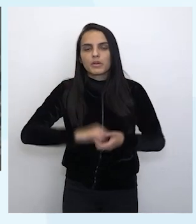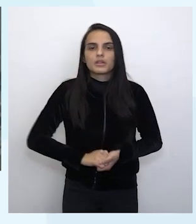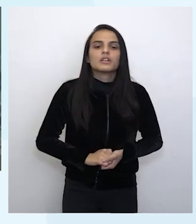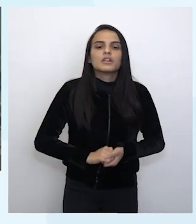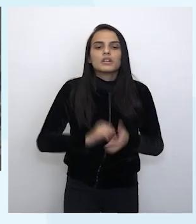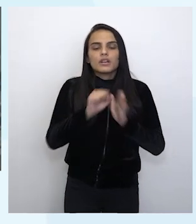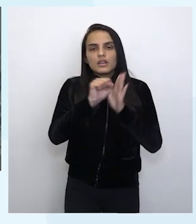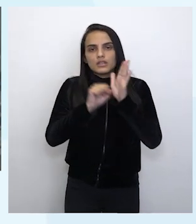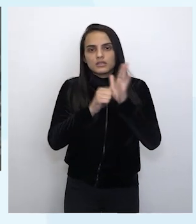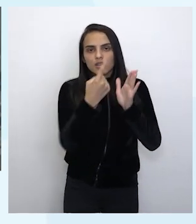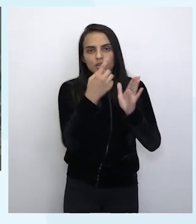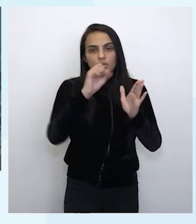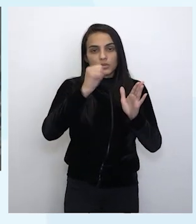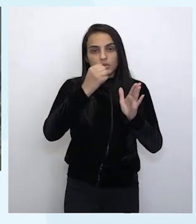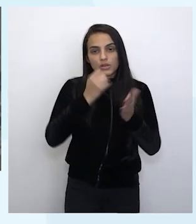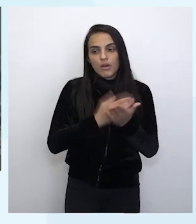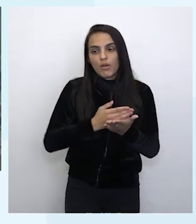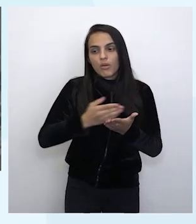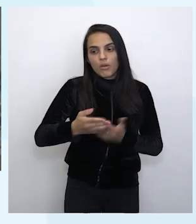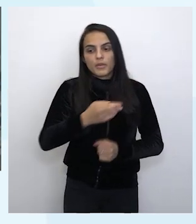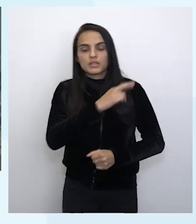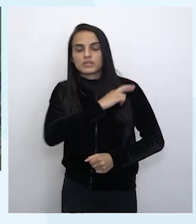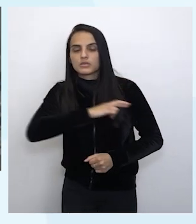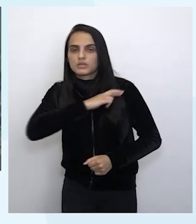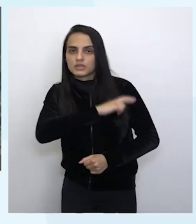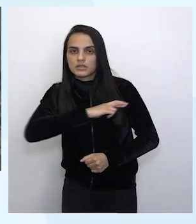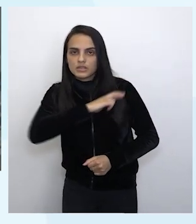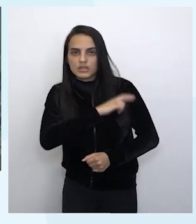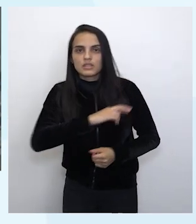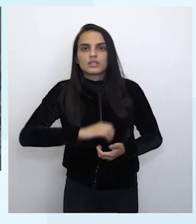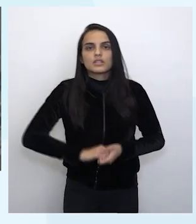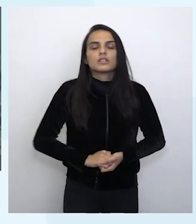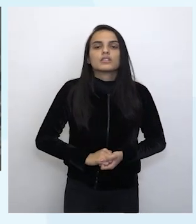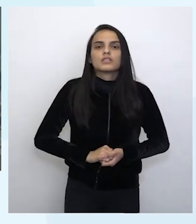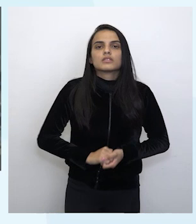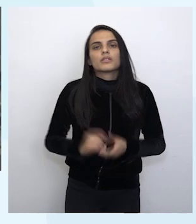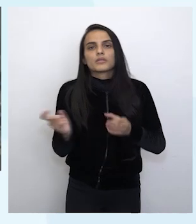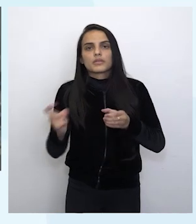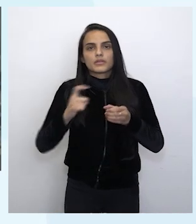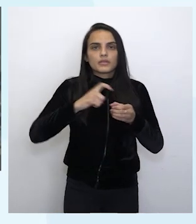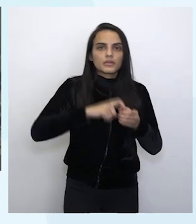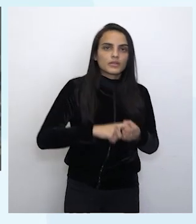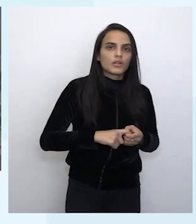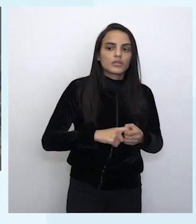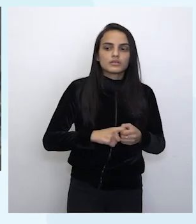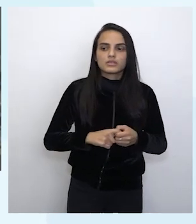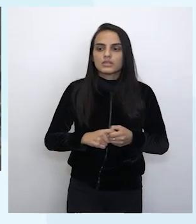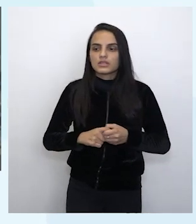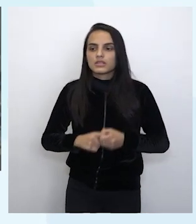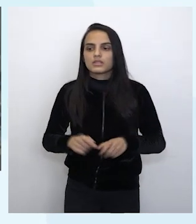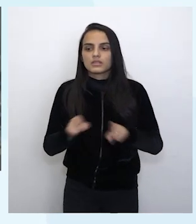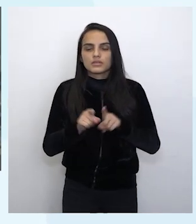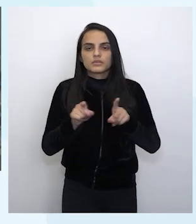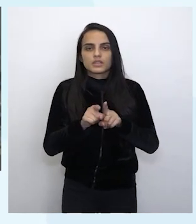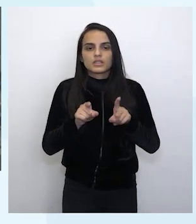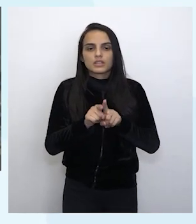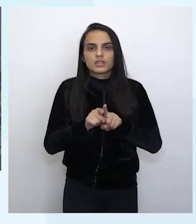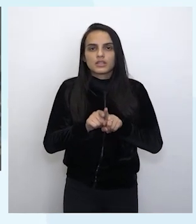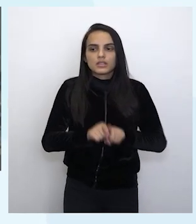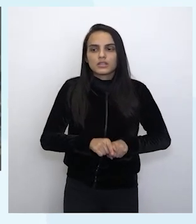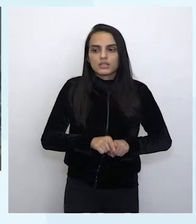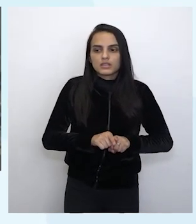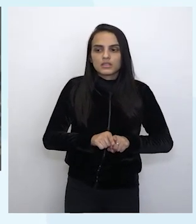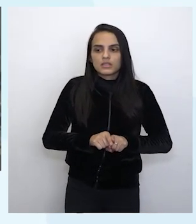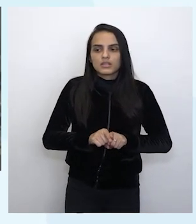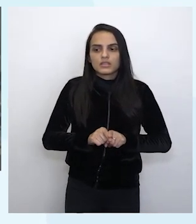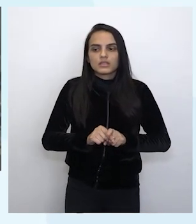século XVIII, entra o romantismo em cena, e aí, né, volta-se justamente aquela ambientação